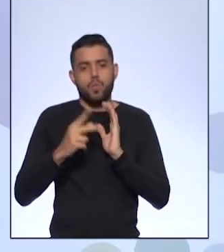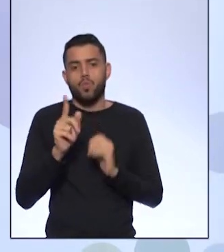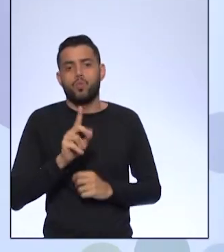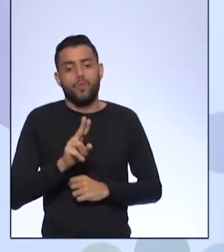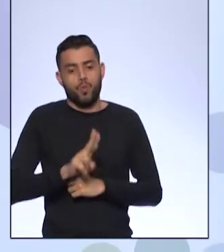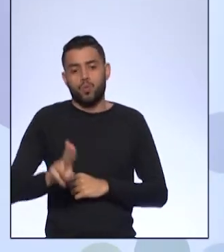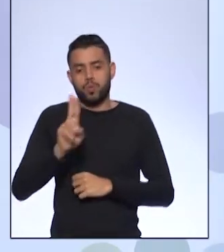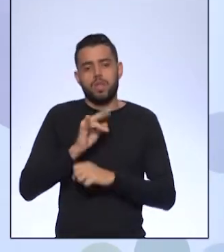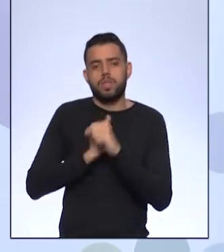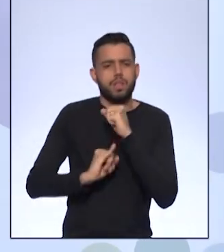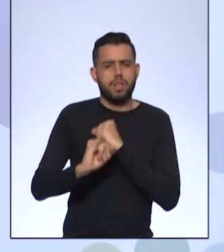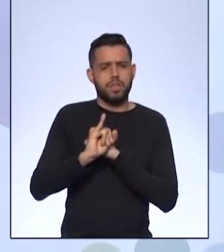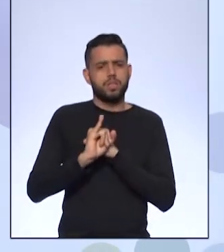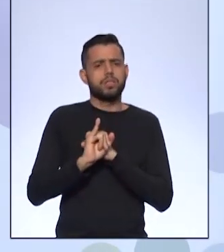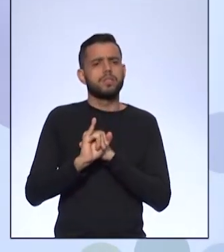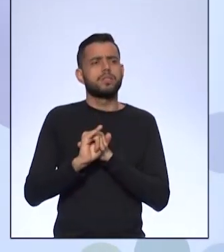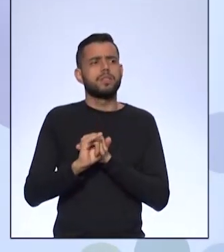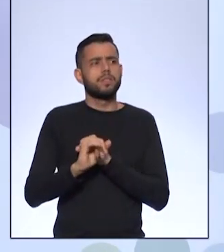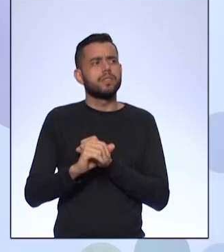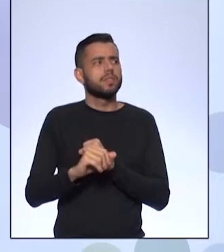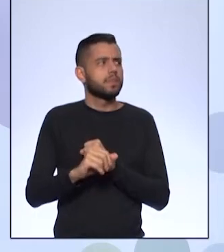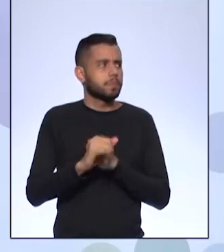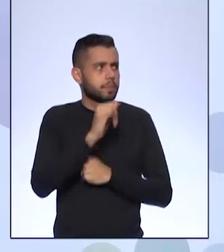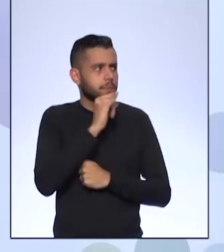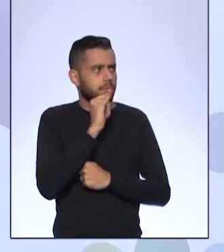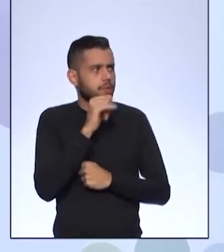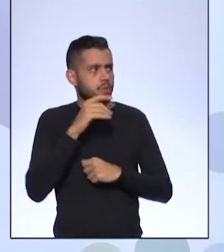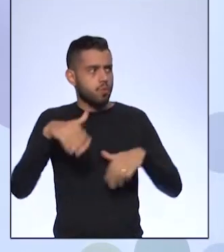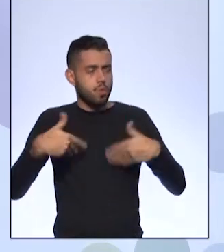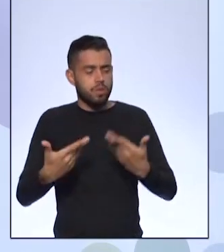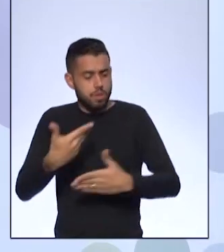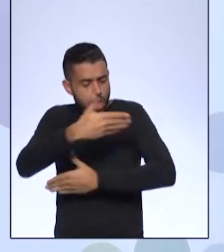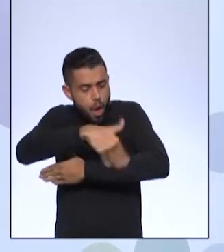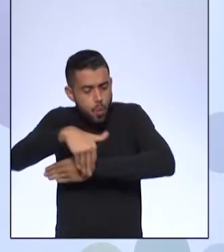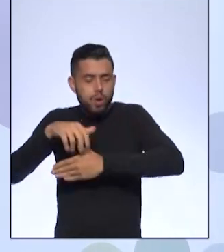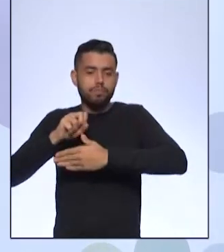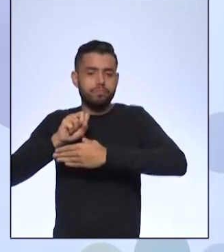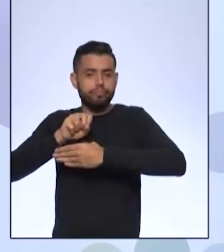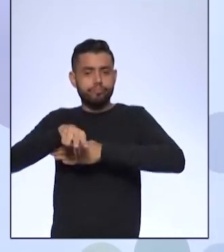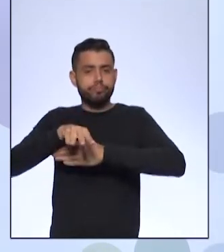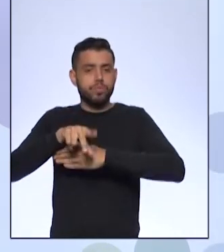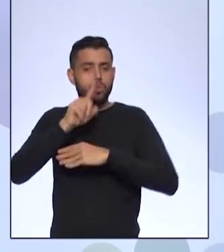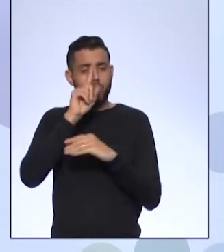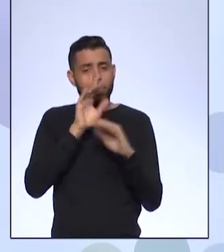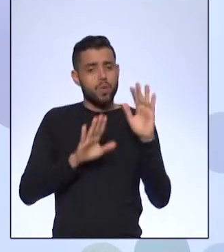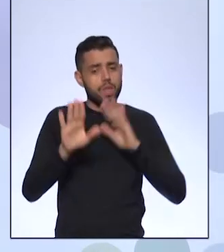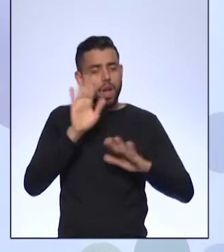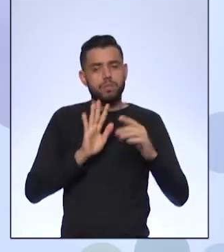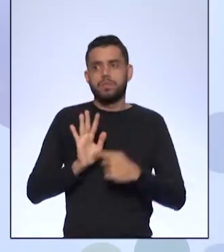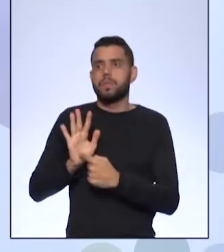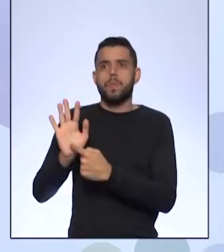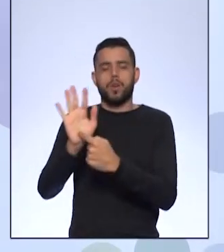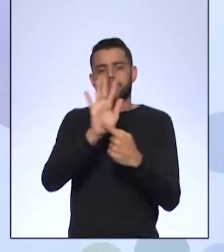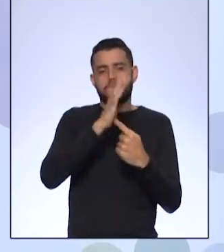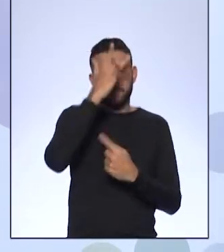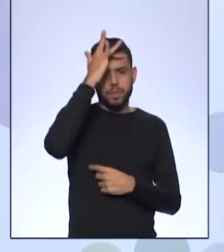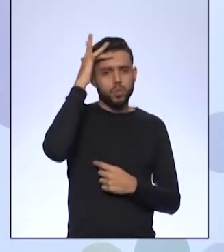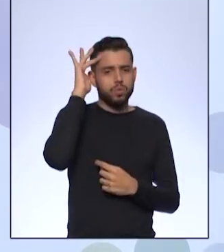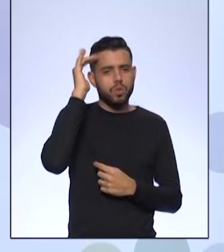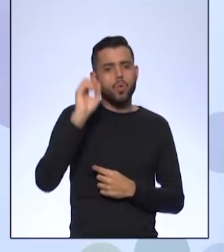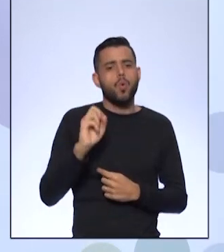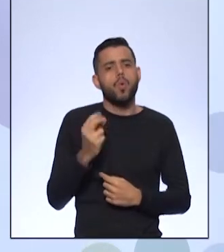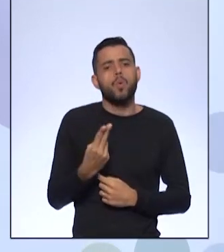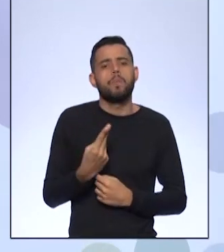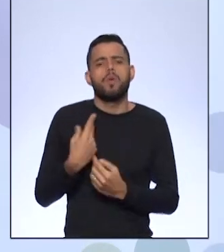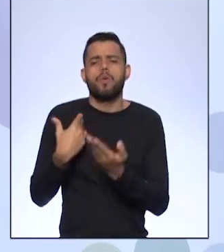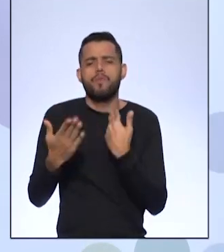não vai sair na rua. A questão é que, da mesma maneira que quando você sai na rua, você tem que ter cuidado com o que você expõe para as outras pessoas, que quando você está numa conversa